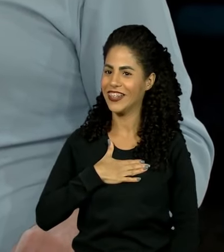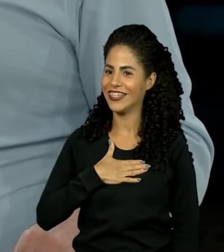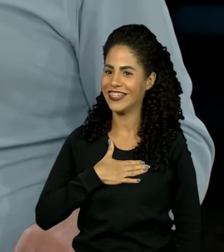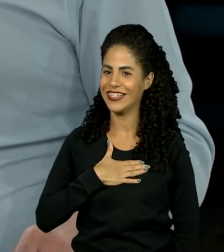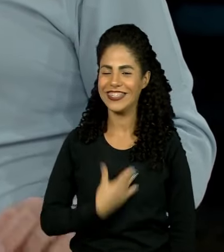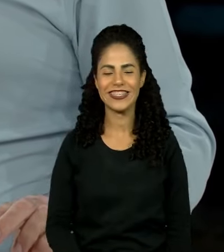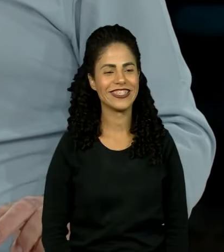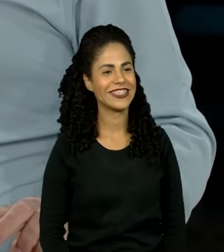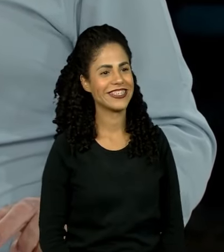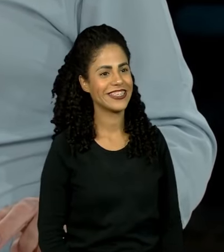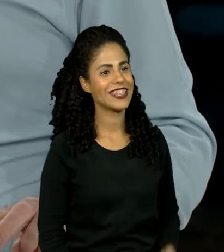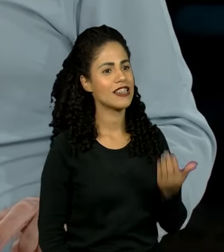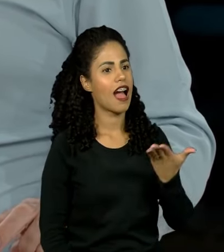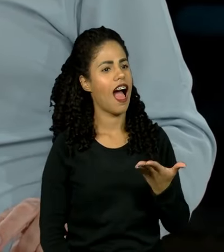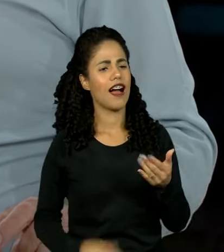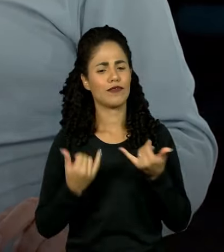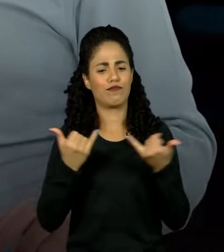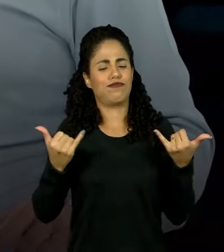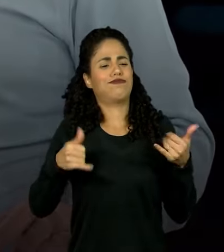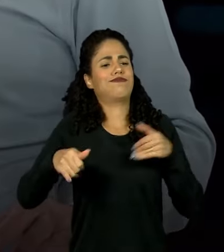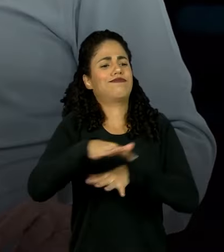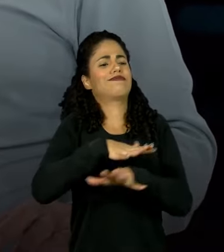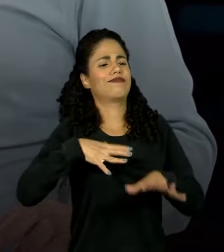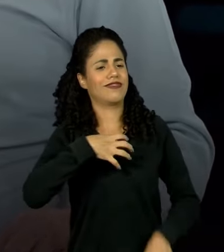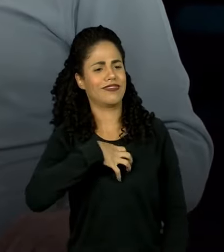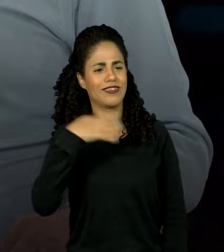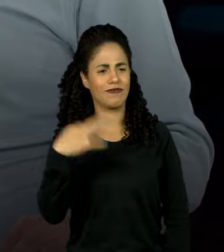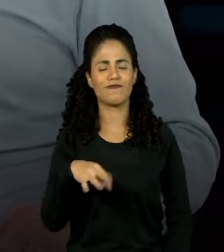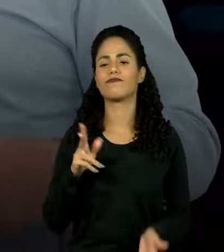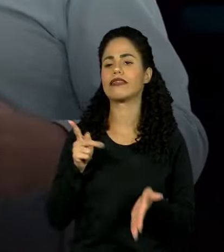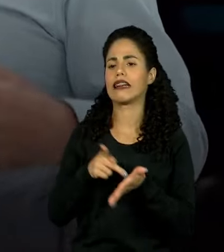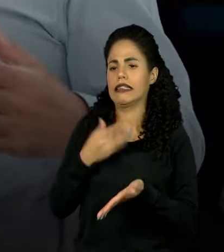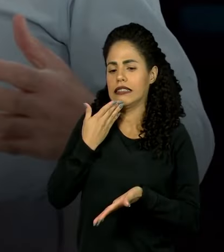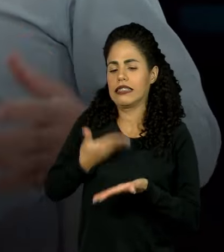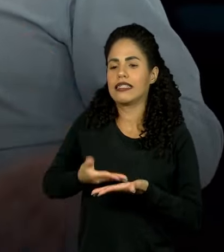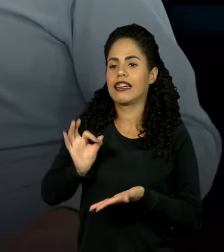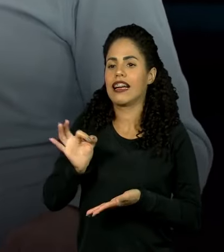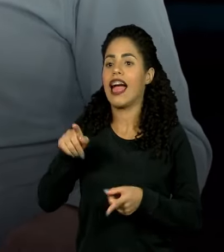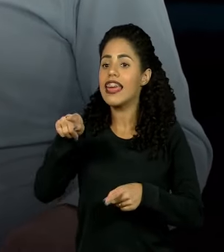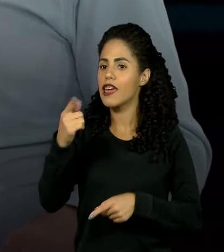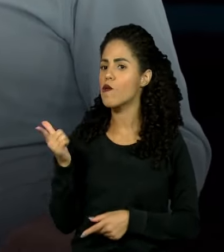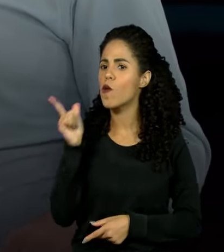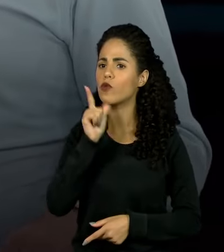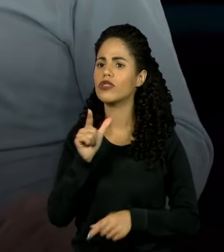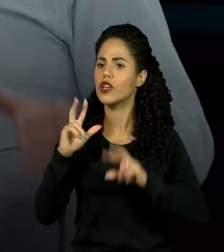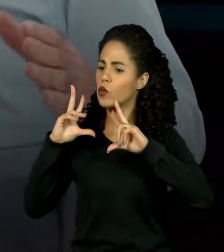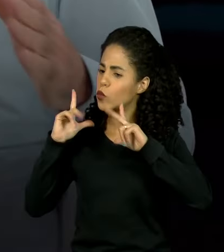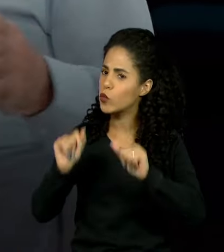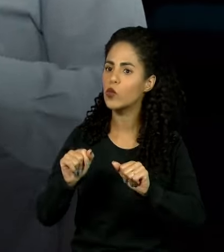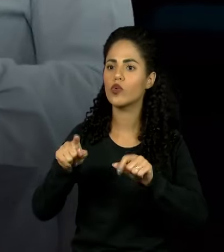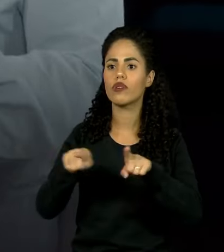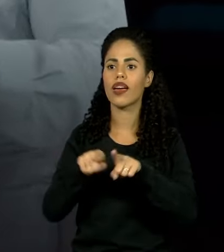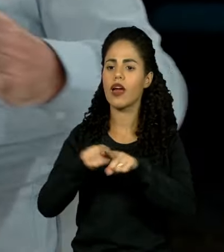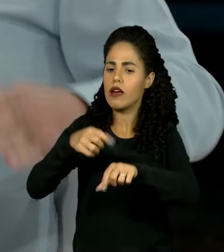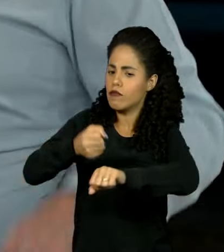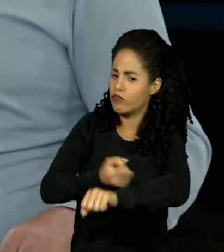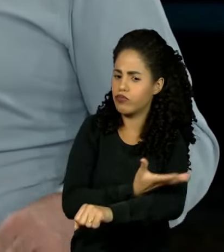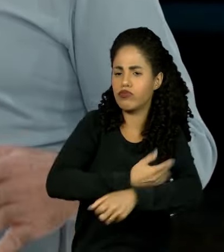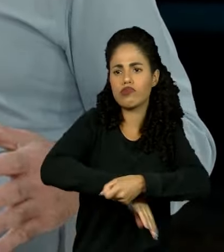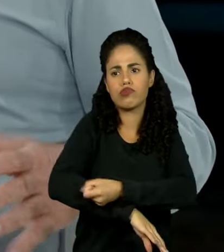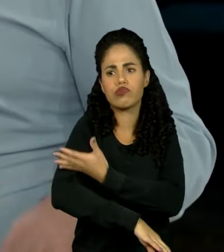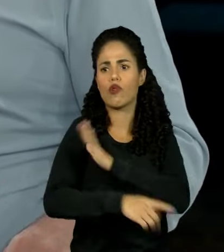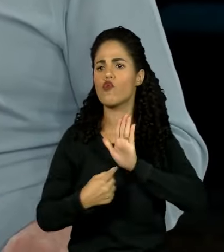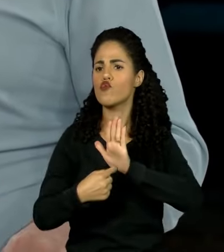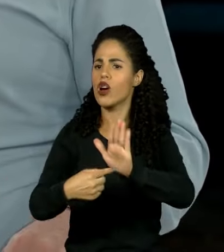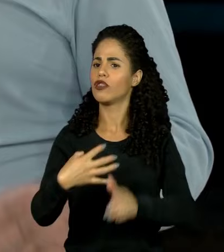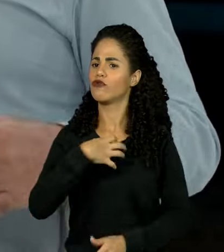Maia a energia do Tim maa né impressionante e ele conseguia retratar todos os sentimentos que ele abordava de uma